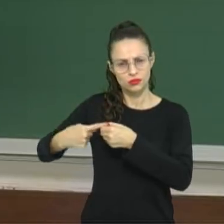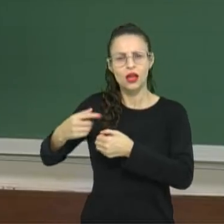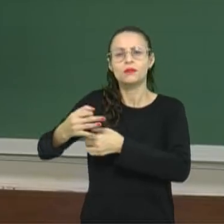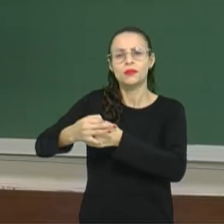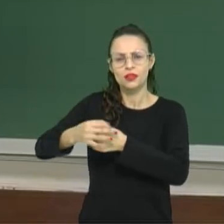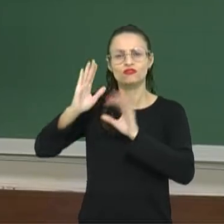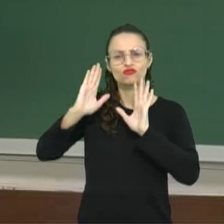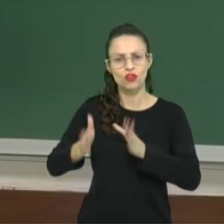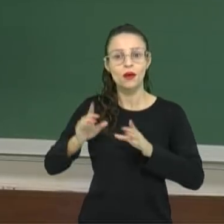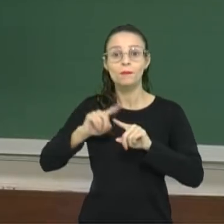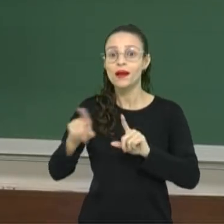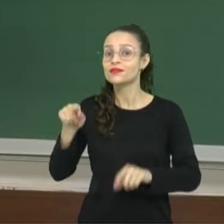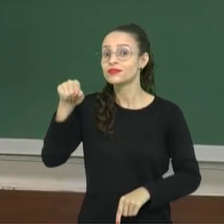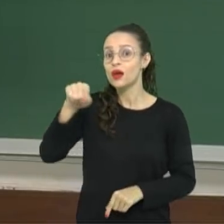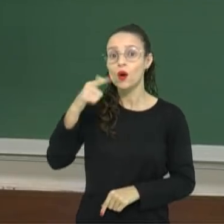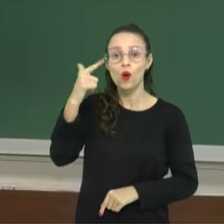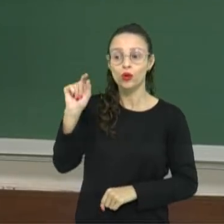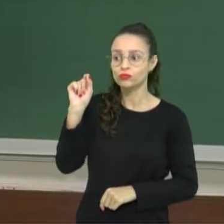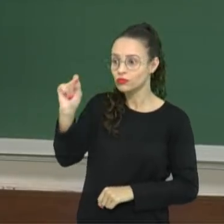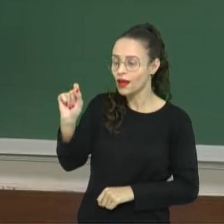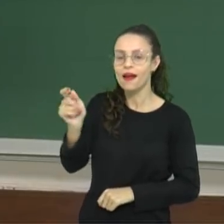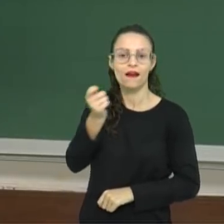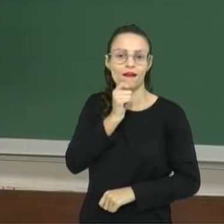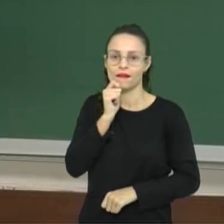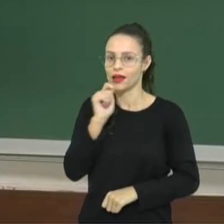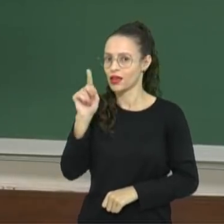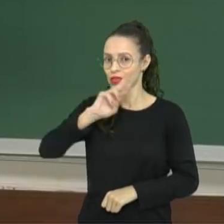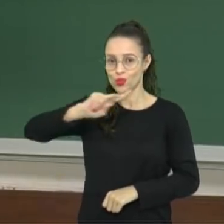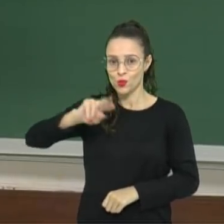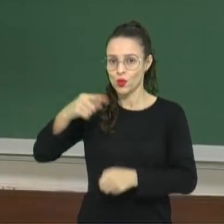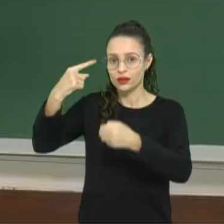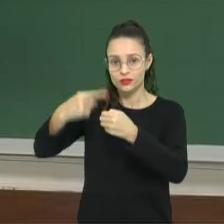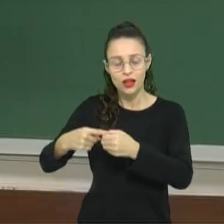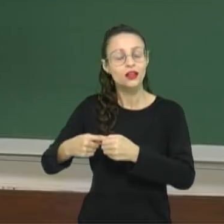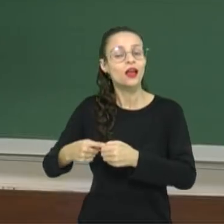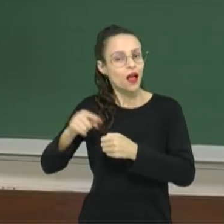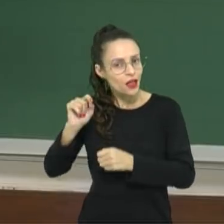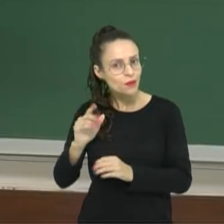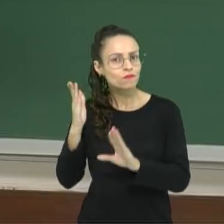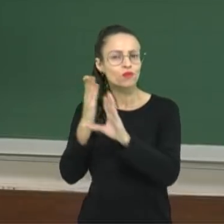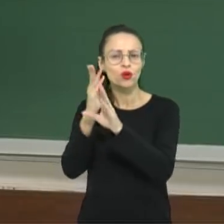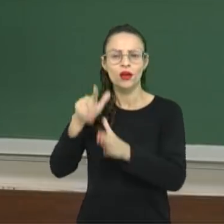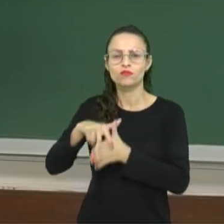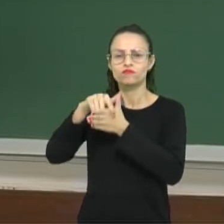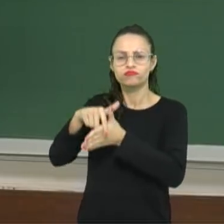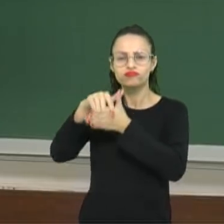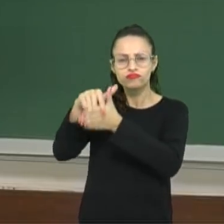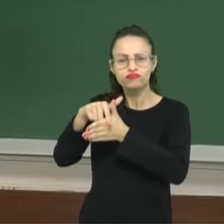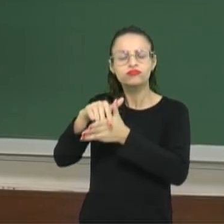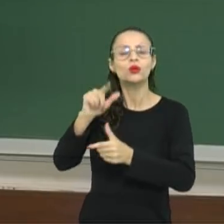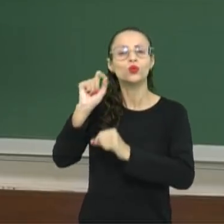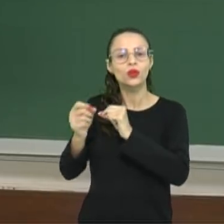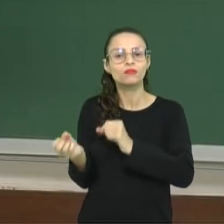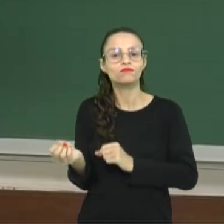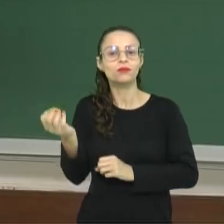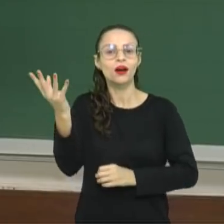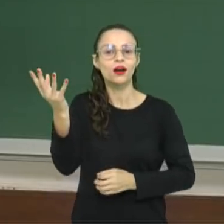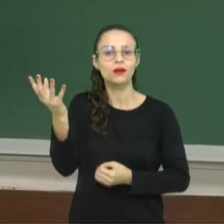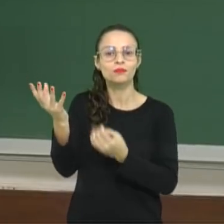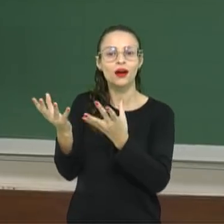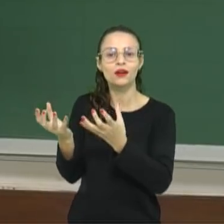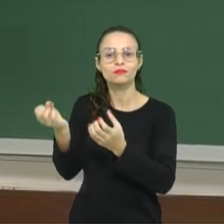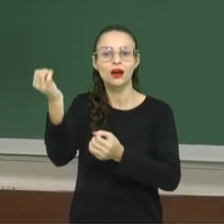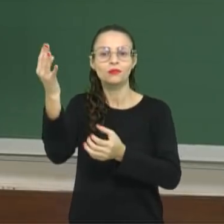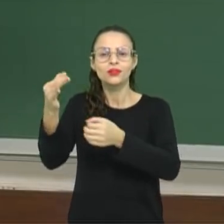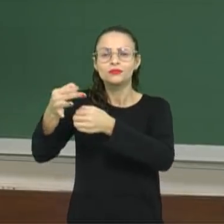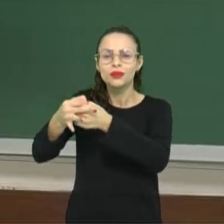urbanos, mas outros não. E a partir da atividade tropeirista, o que vai acontecendo? Vão surgindo pequenos